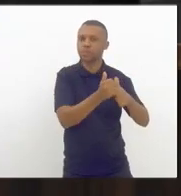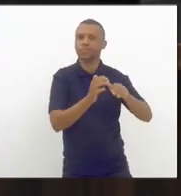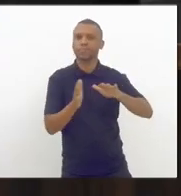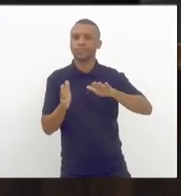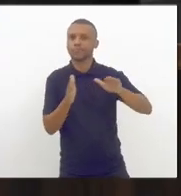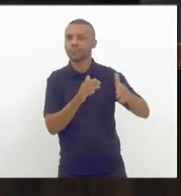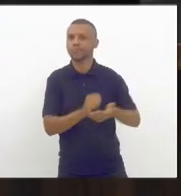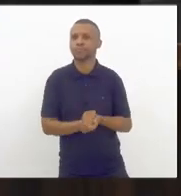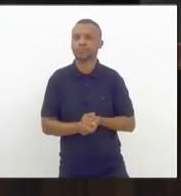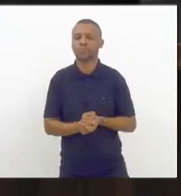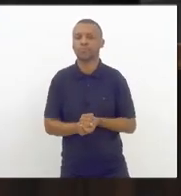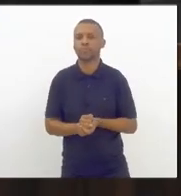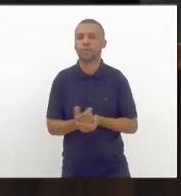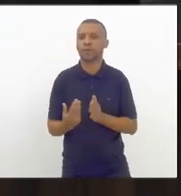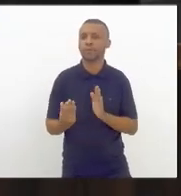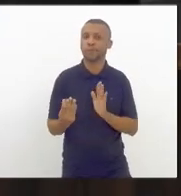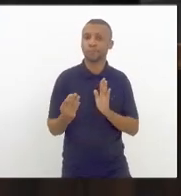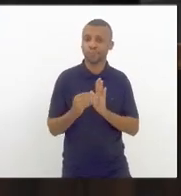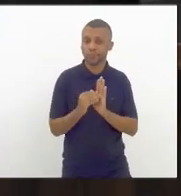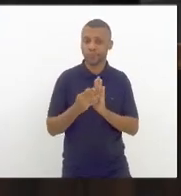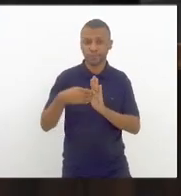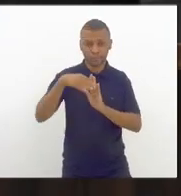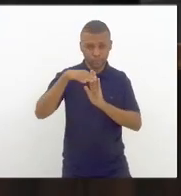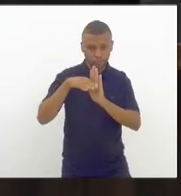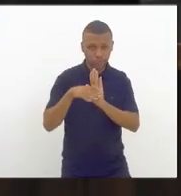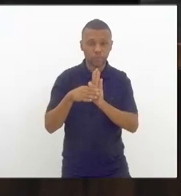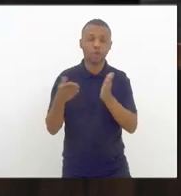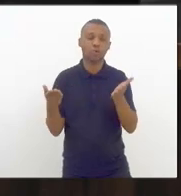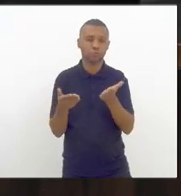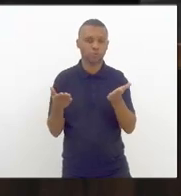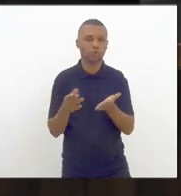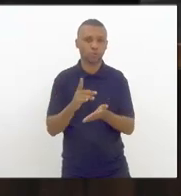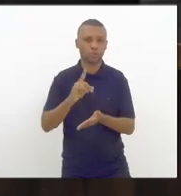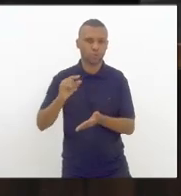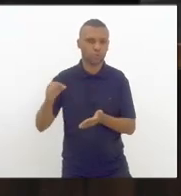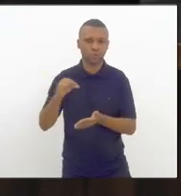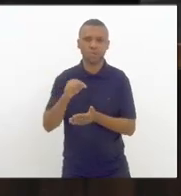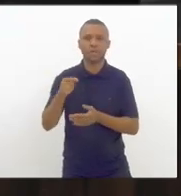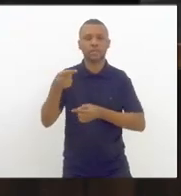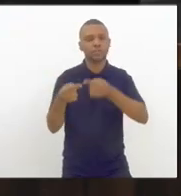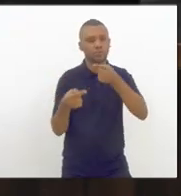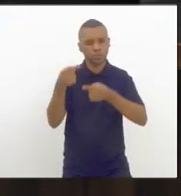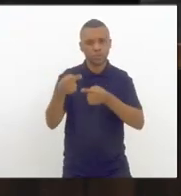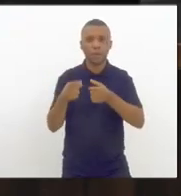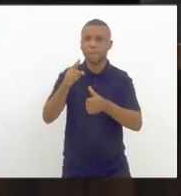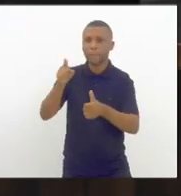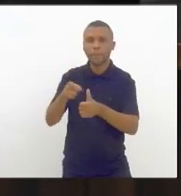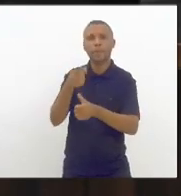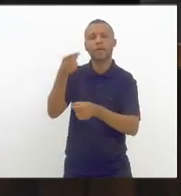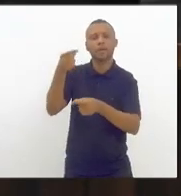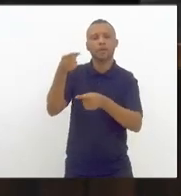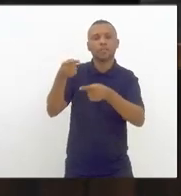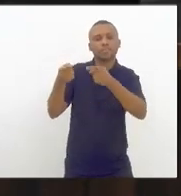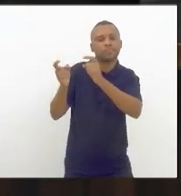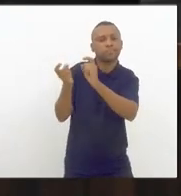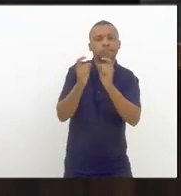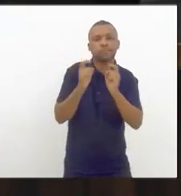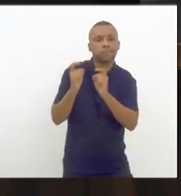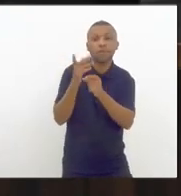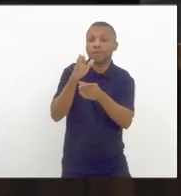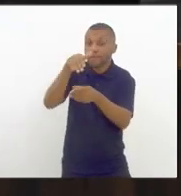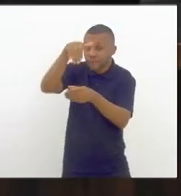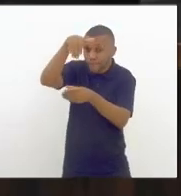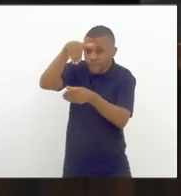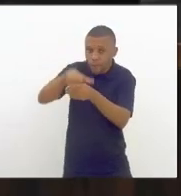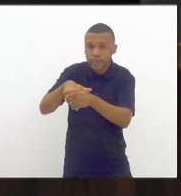incluídos na ordem do dia, de acordo com o parágrafo 3º do artigo 47 do Regimento Interno, em tramitação ordinária, em primeira discussão, em primeira votação, em